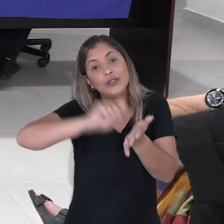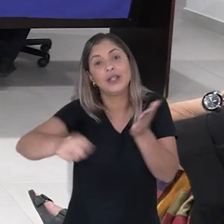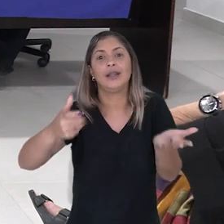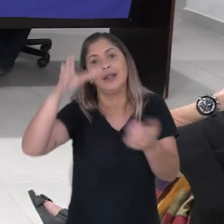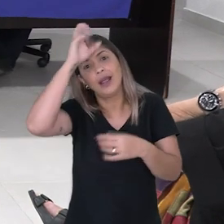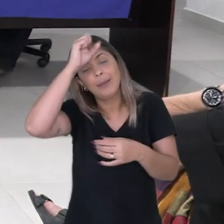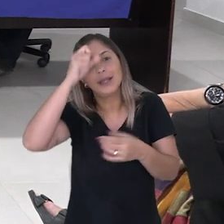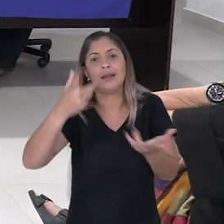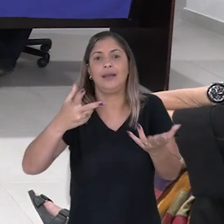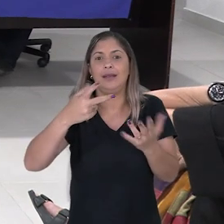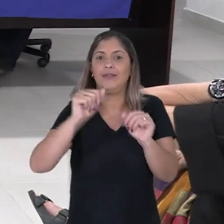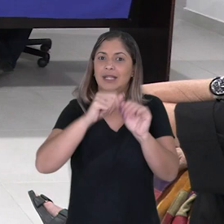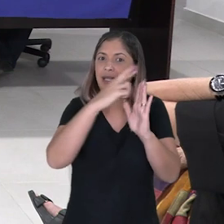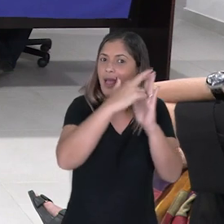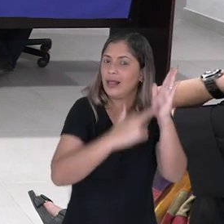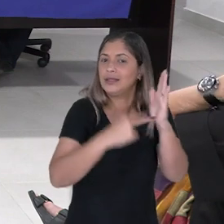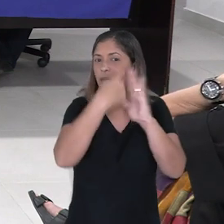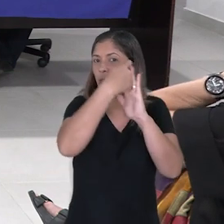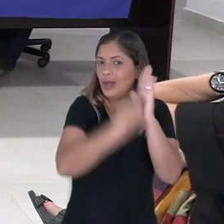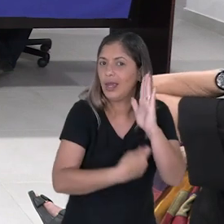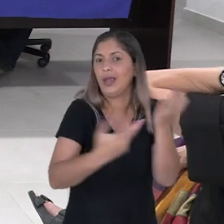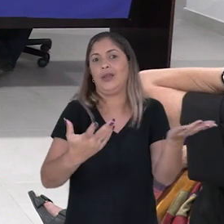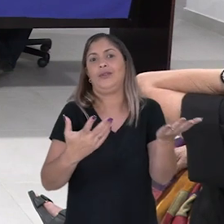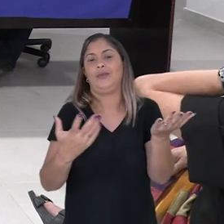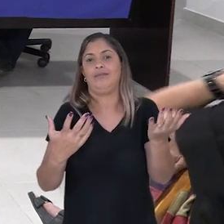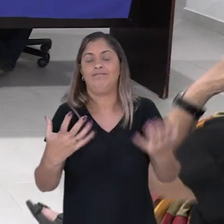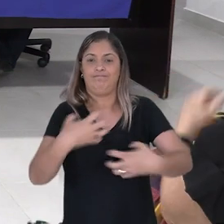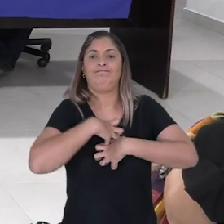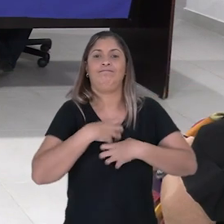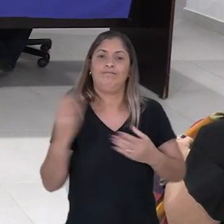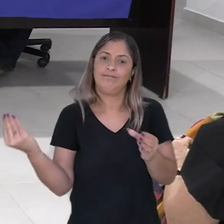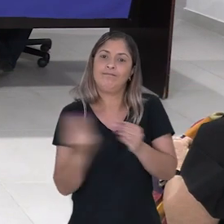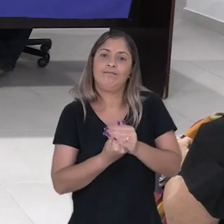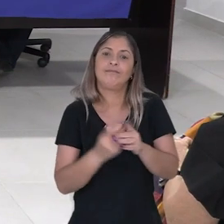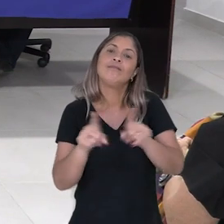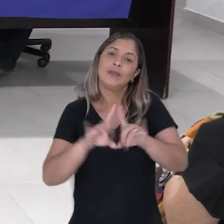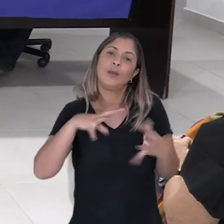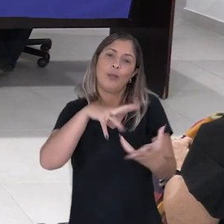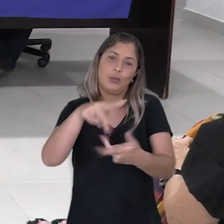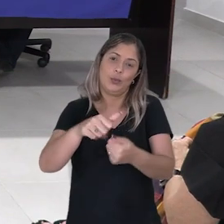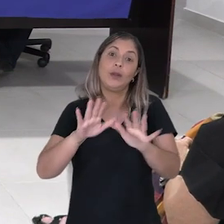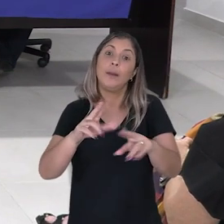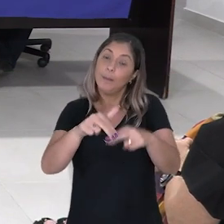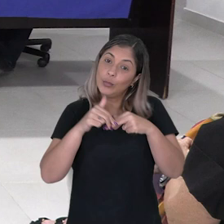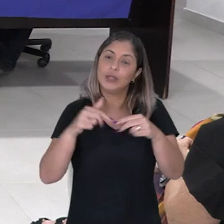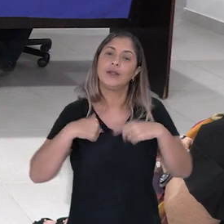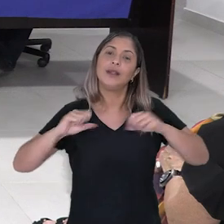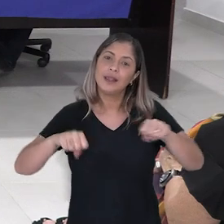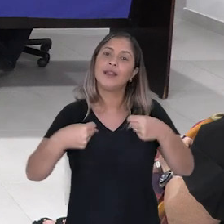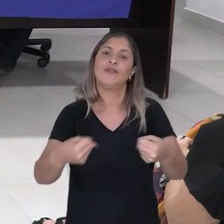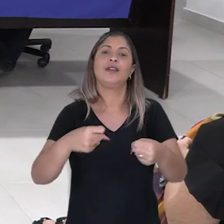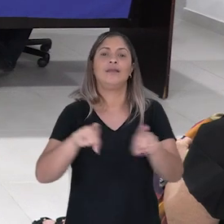aprender depois a fazer uma redação, um texto, né, e vai poder se inserir no mundo, né, digamos assim. Então, a nossa grande defesa